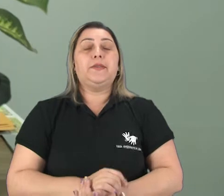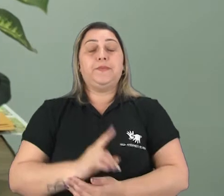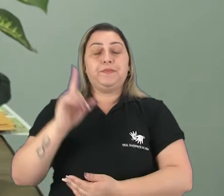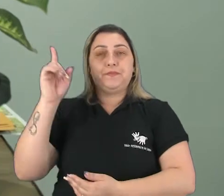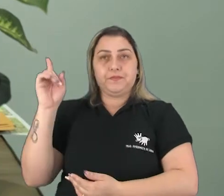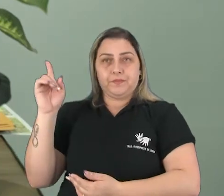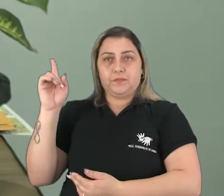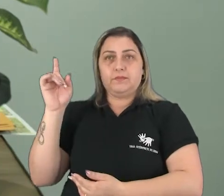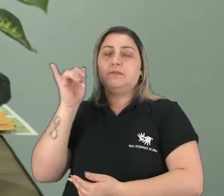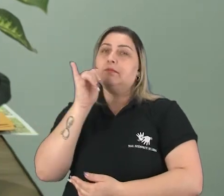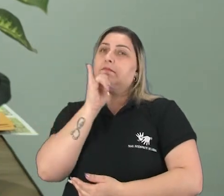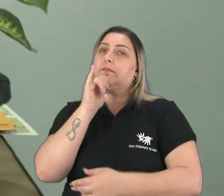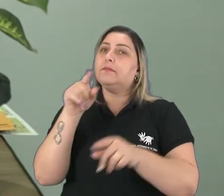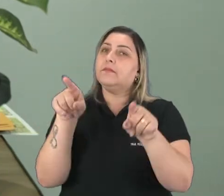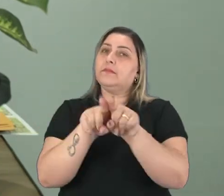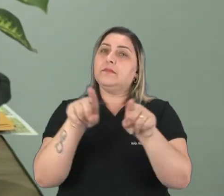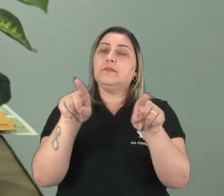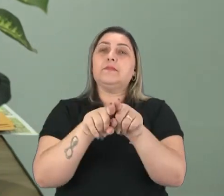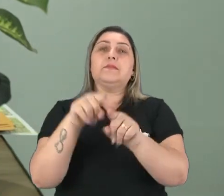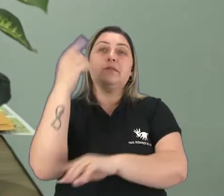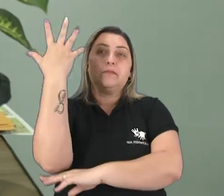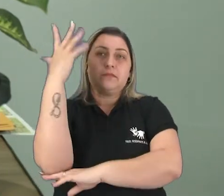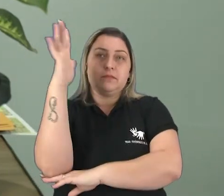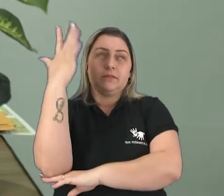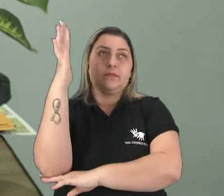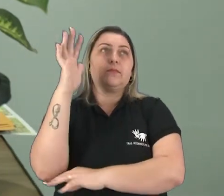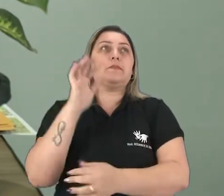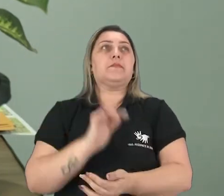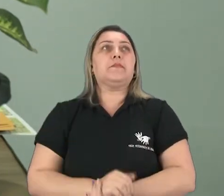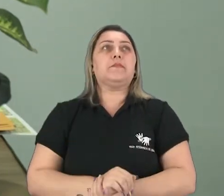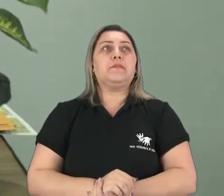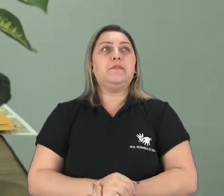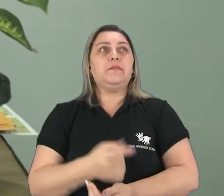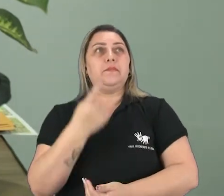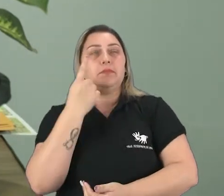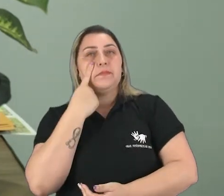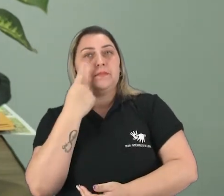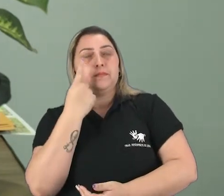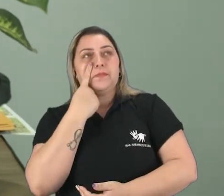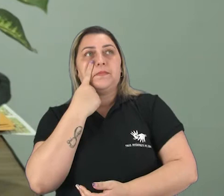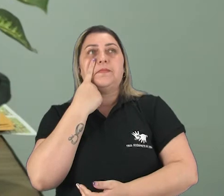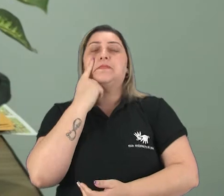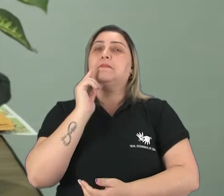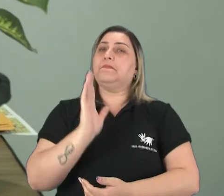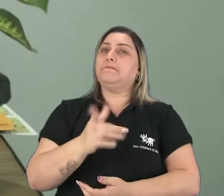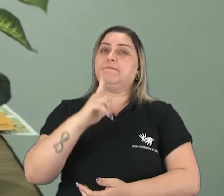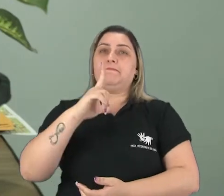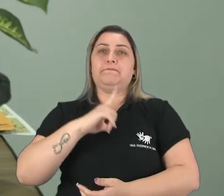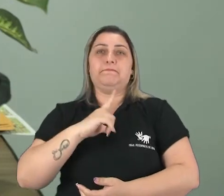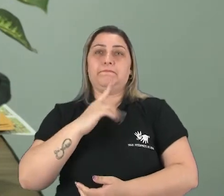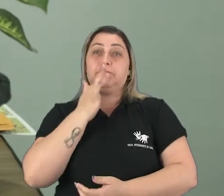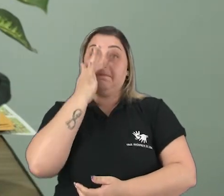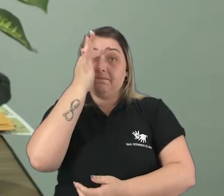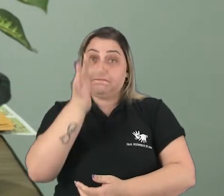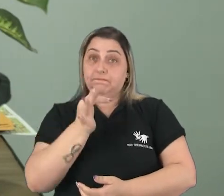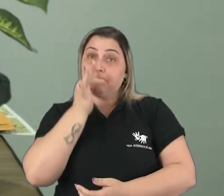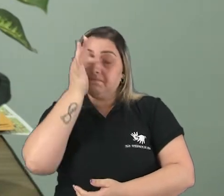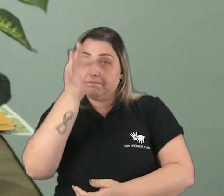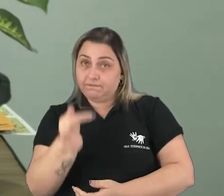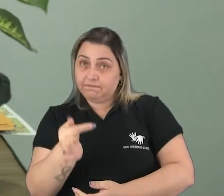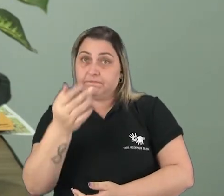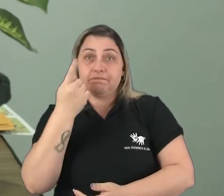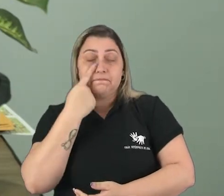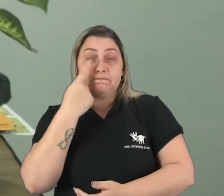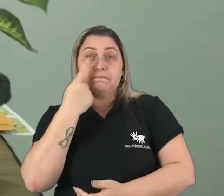Este é um exemplo também de uma planta ornamental. Observe que esta já tem flores.